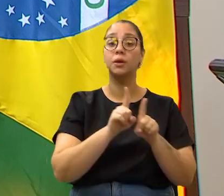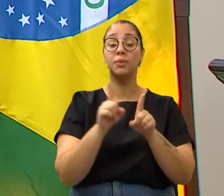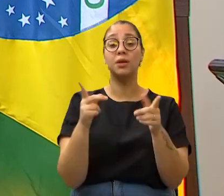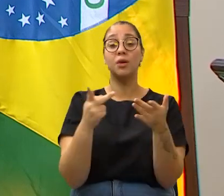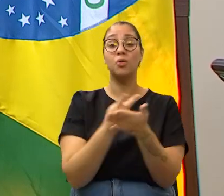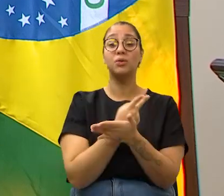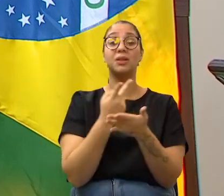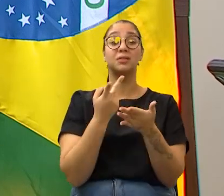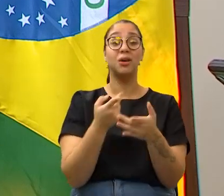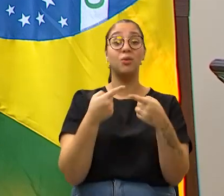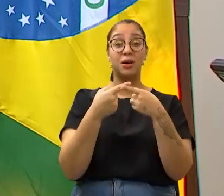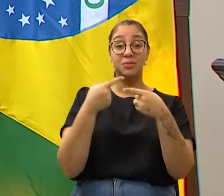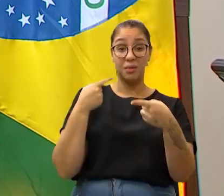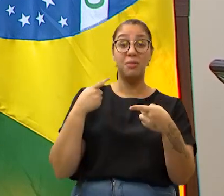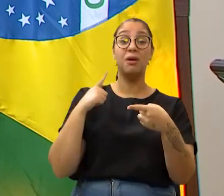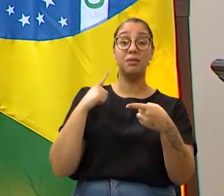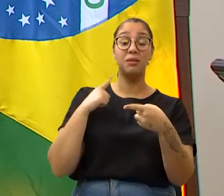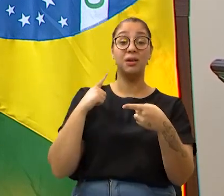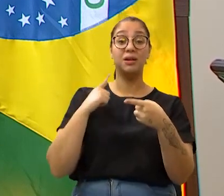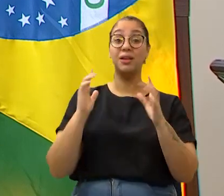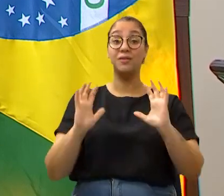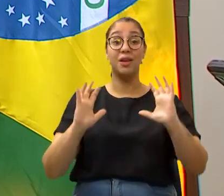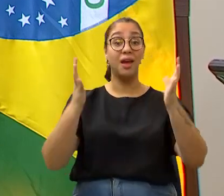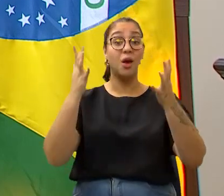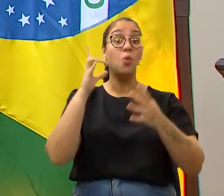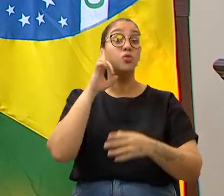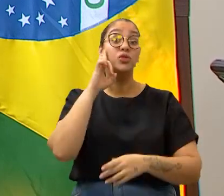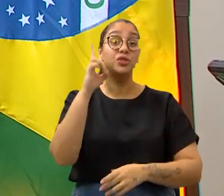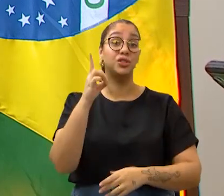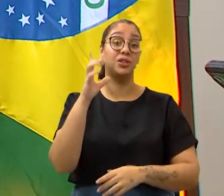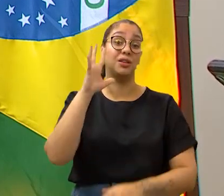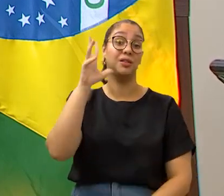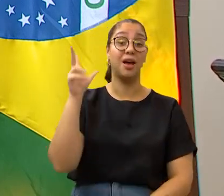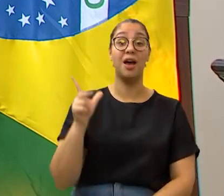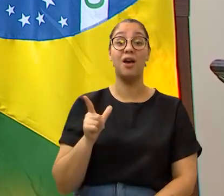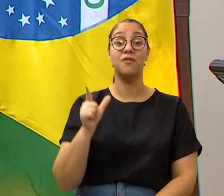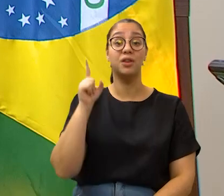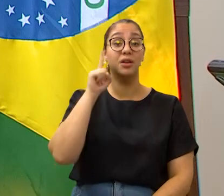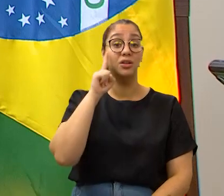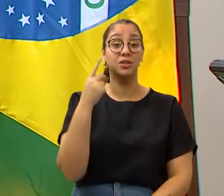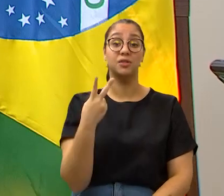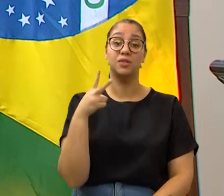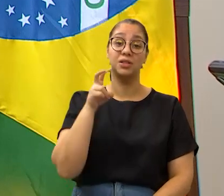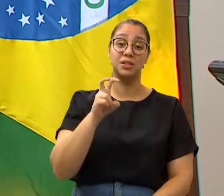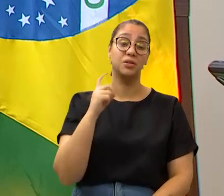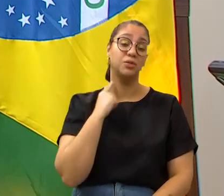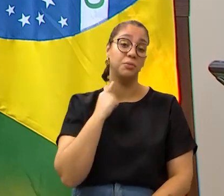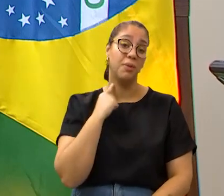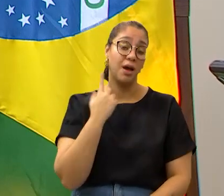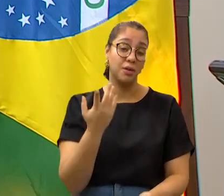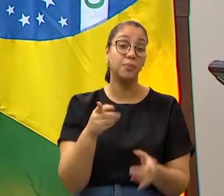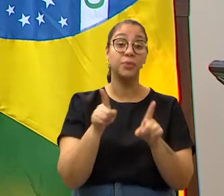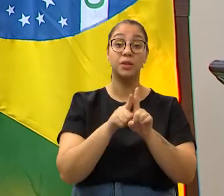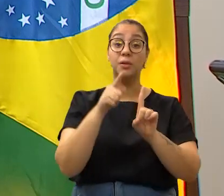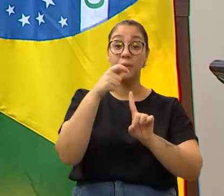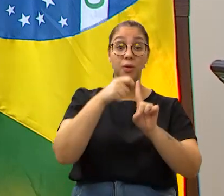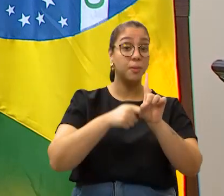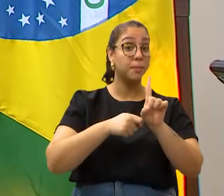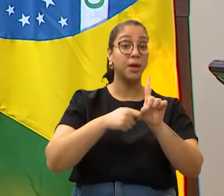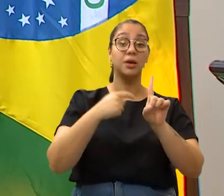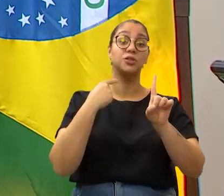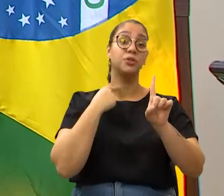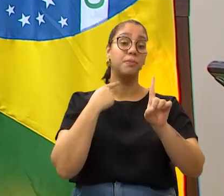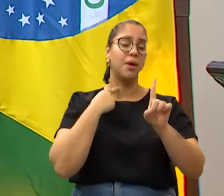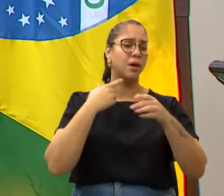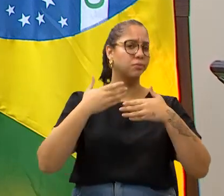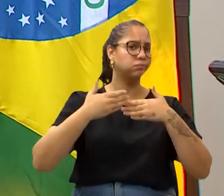inclusive, na semana que nós estamos comemorando o Dia da África, né, dia 25 de maio, e também é o mês de maio